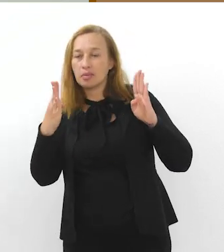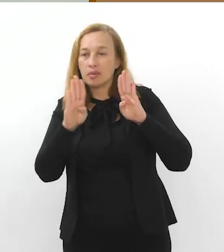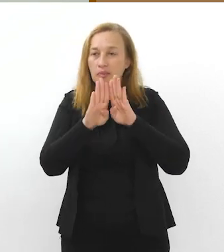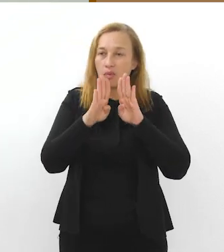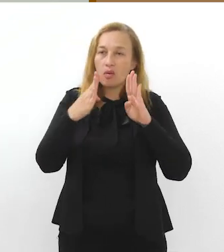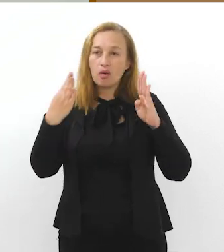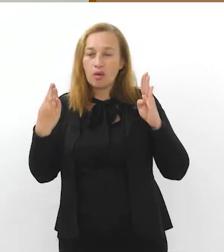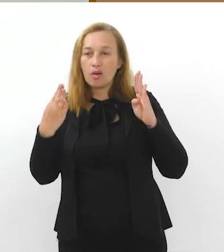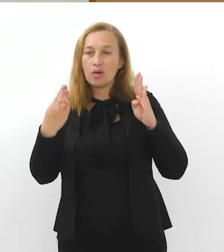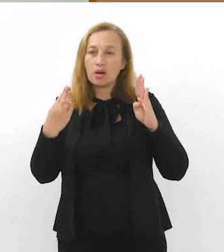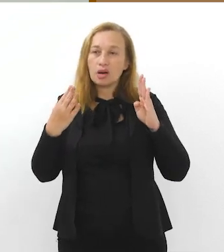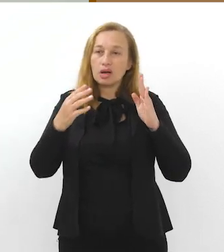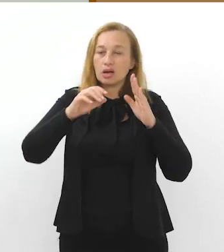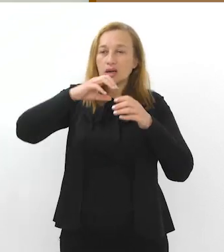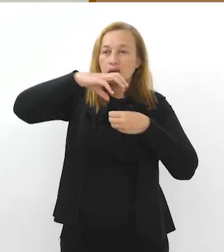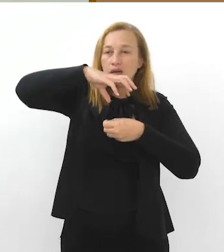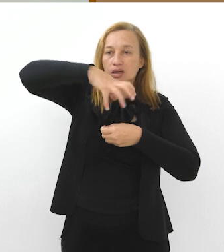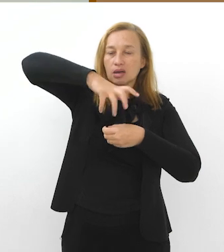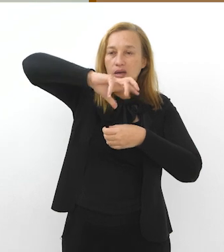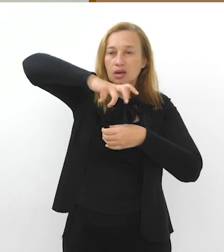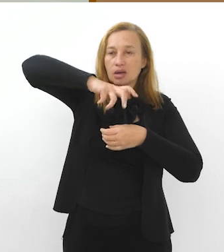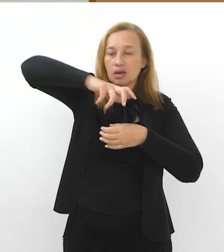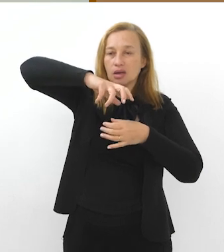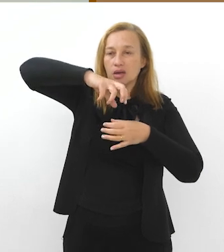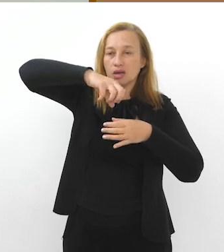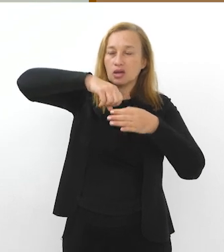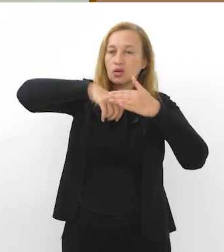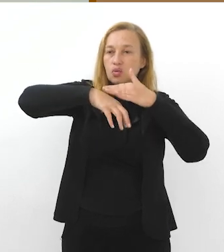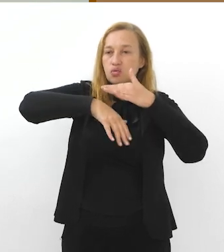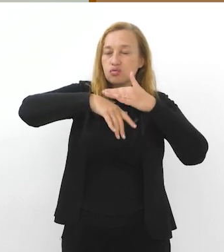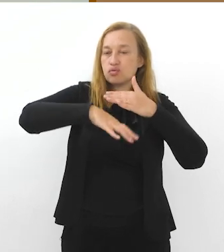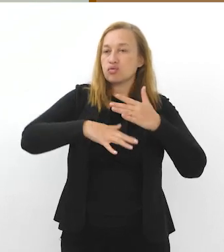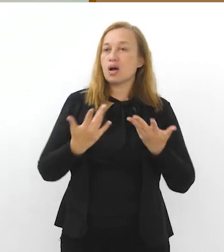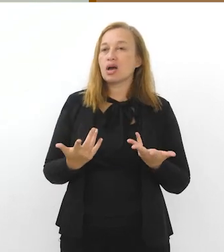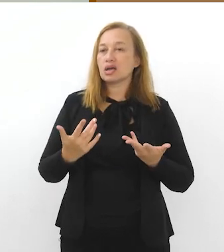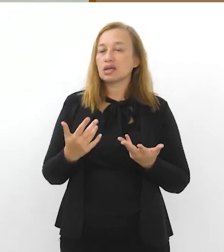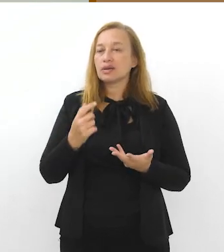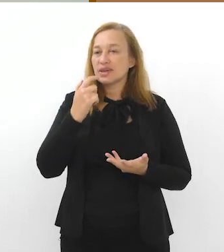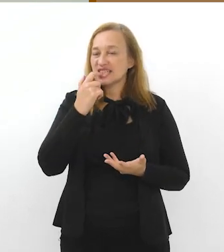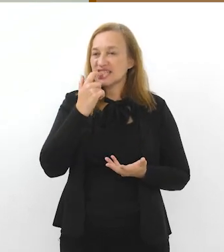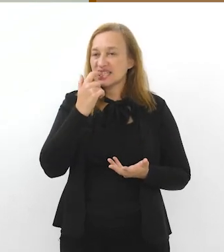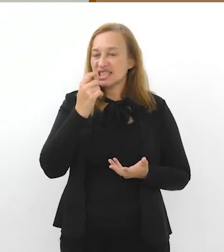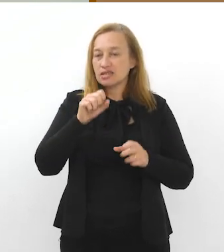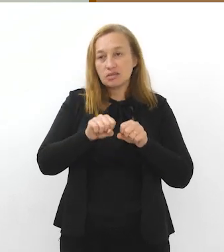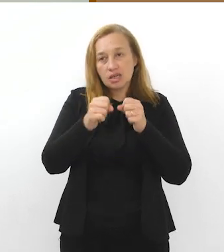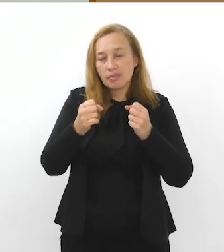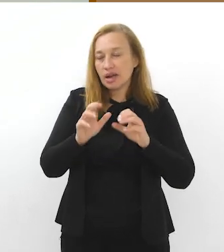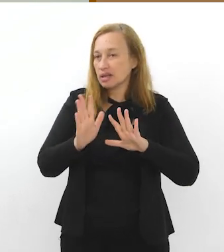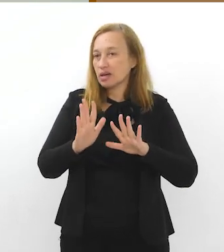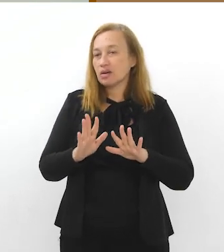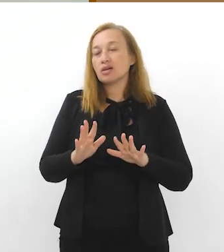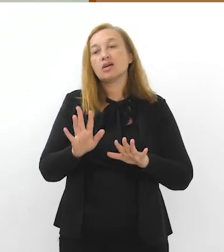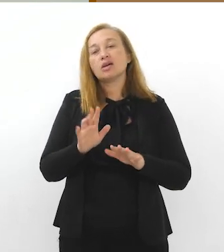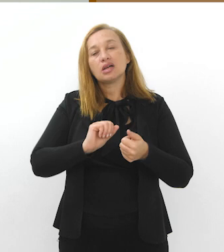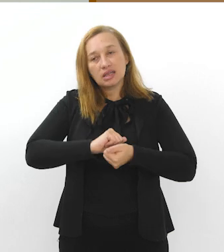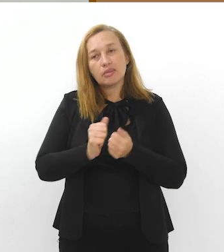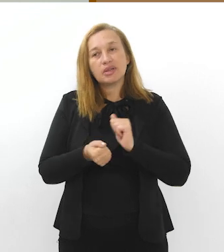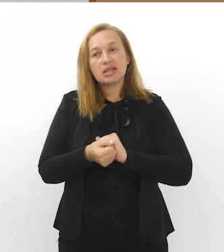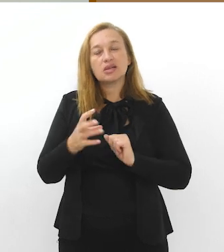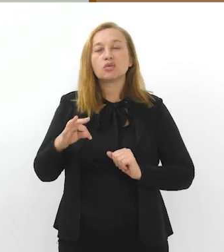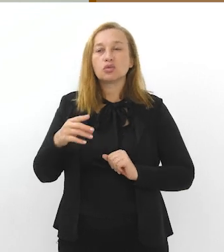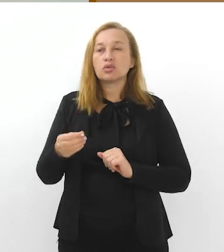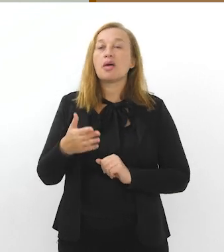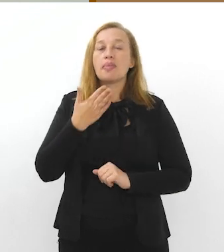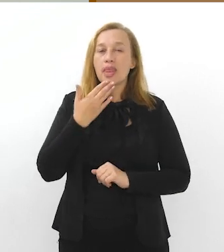a torneira, né? Para não quebrar dente, ficar mordendo nas fechaduras. Então, a gente procurar, dentro da praticidade da condição